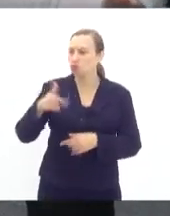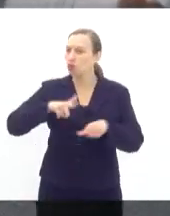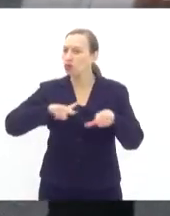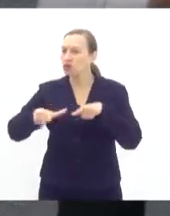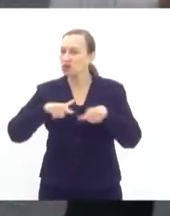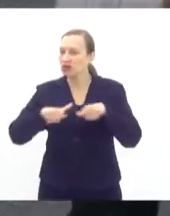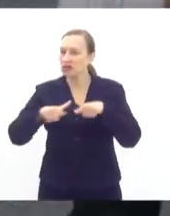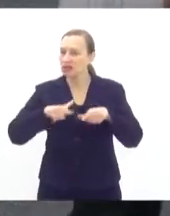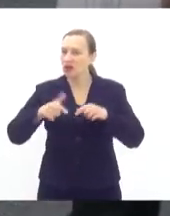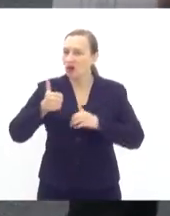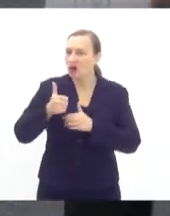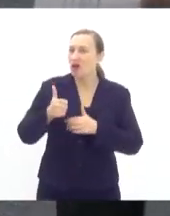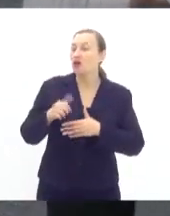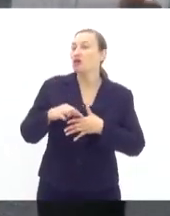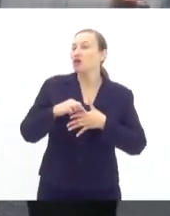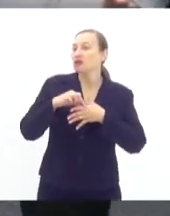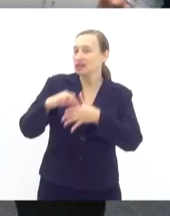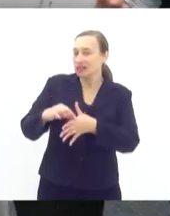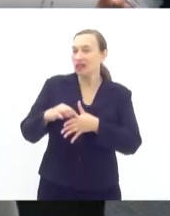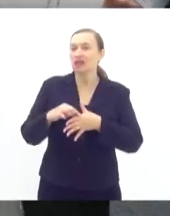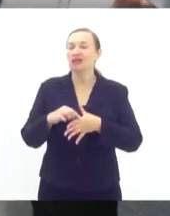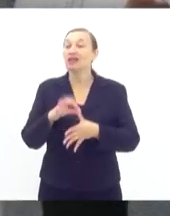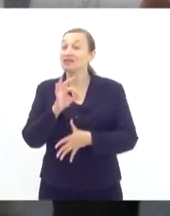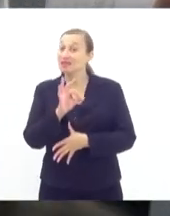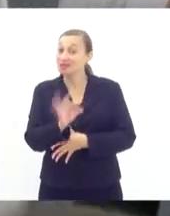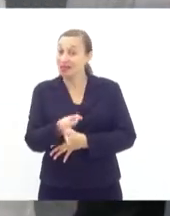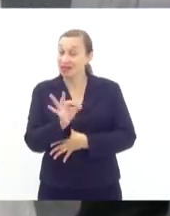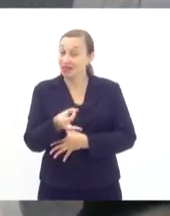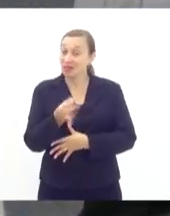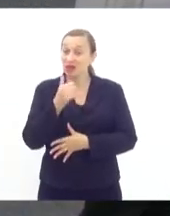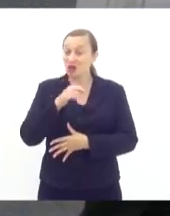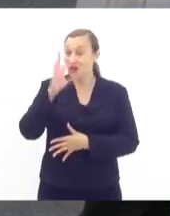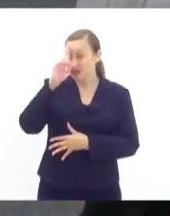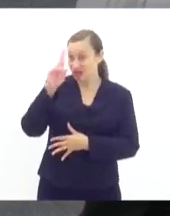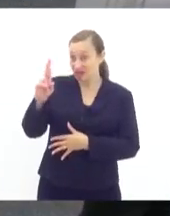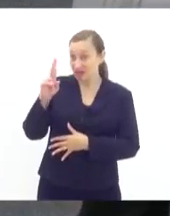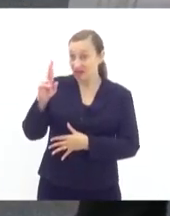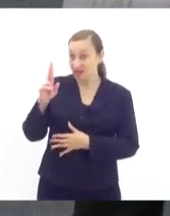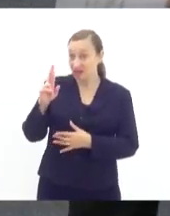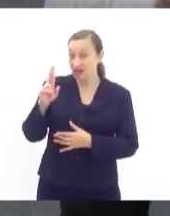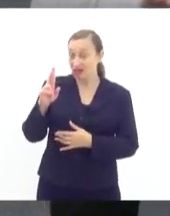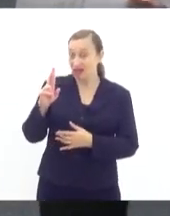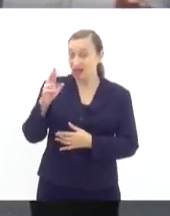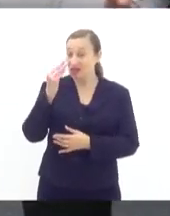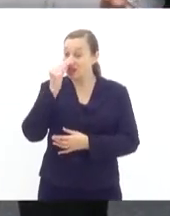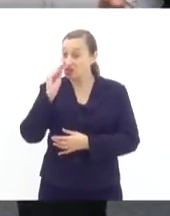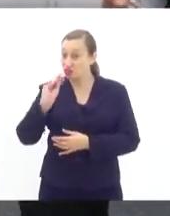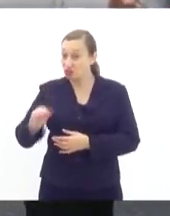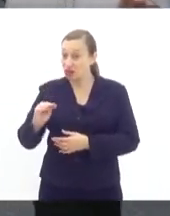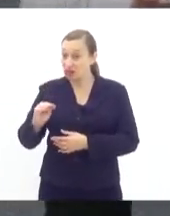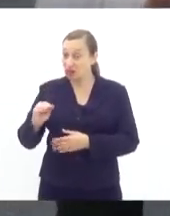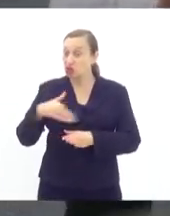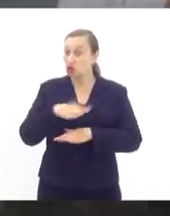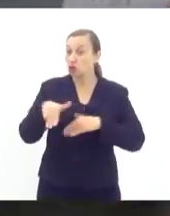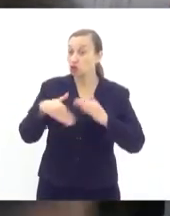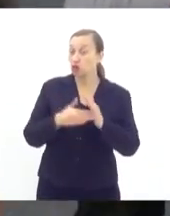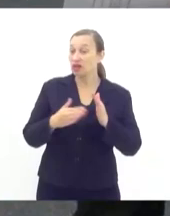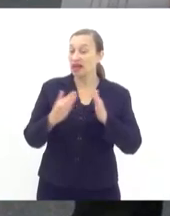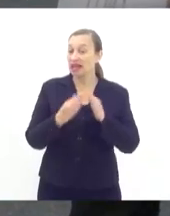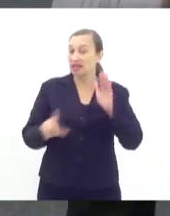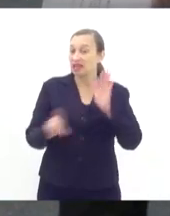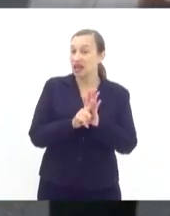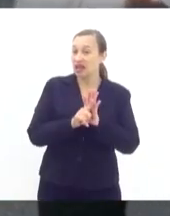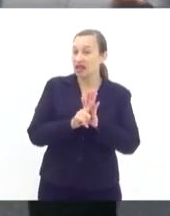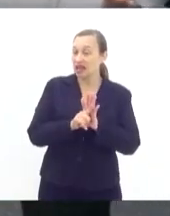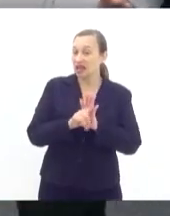sua liderança e constantemente que quando vossa excelência é atacada é atacada toda a casa de leis